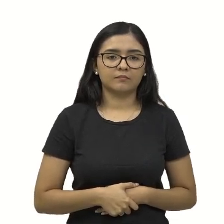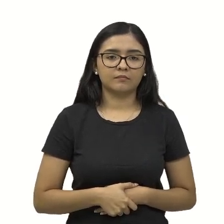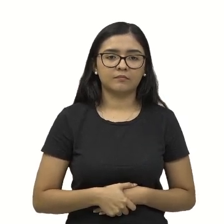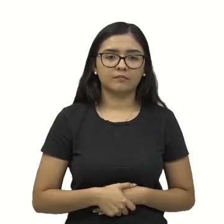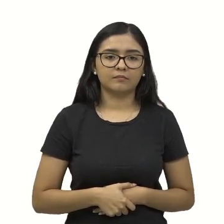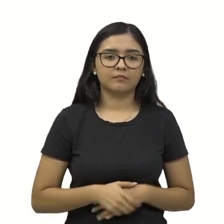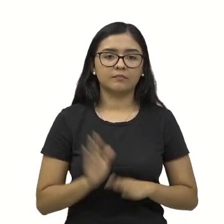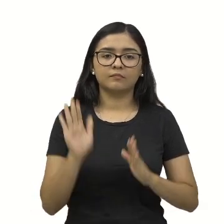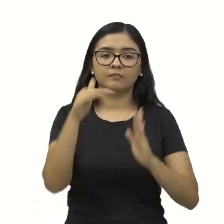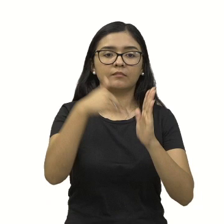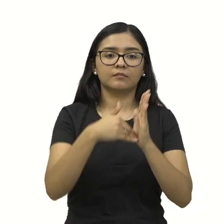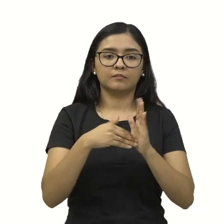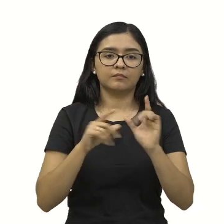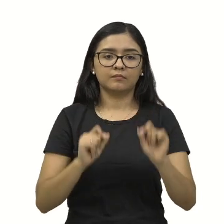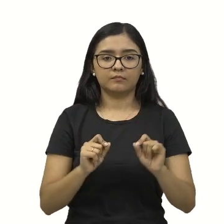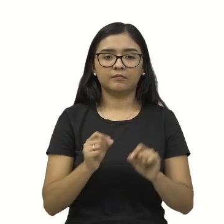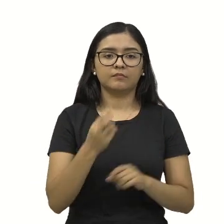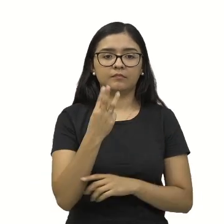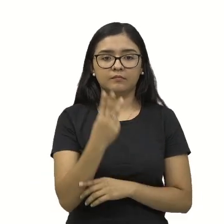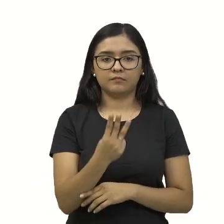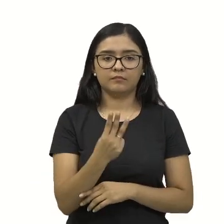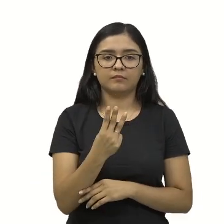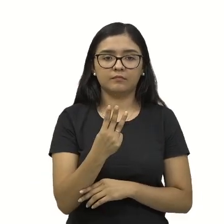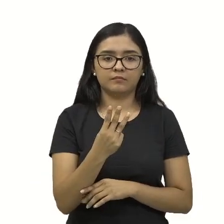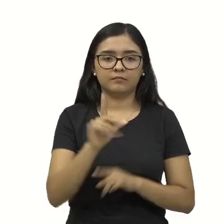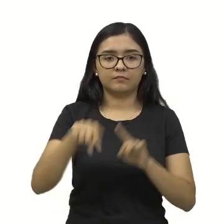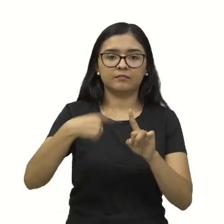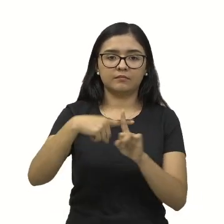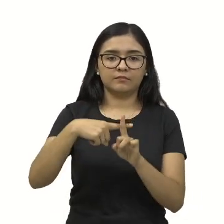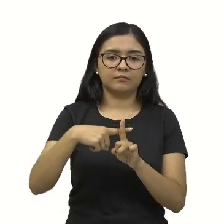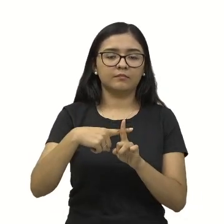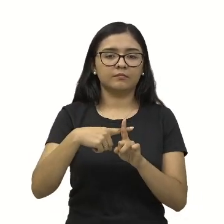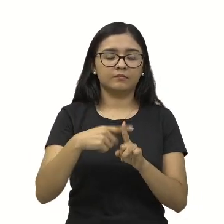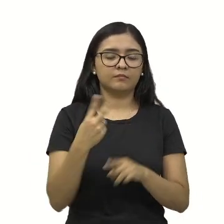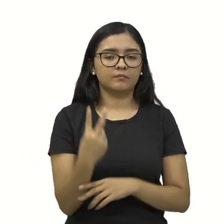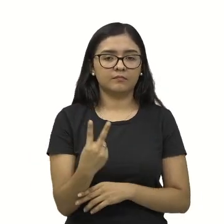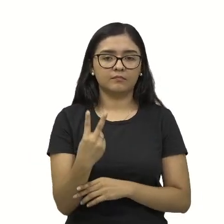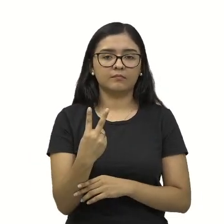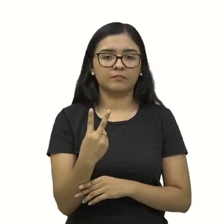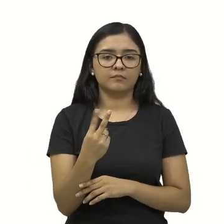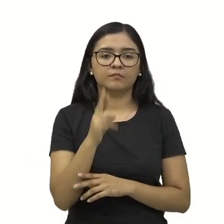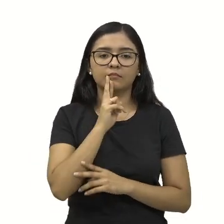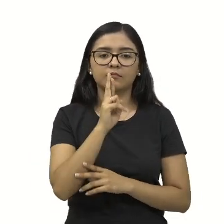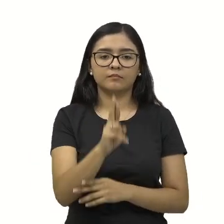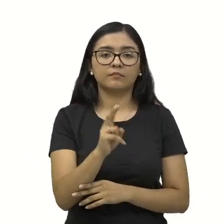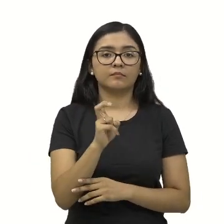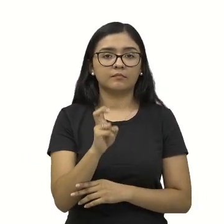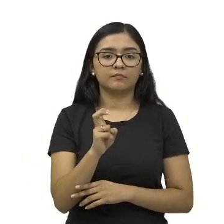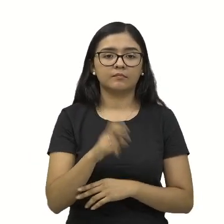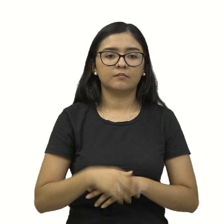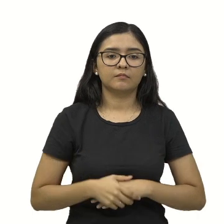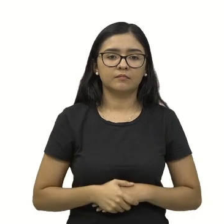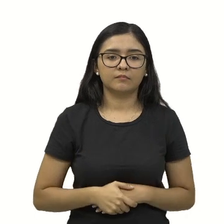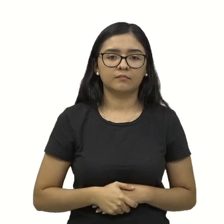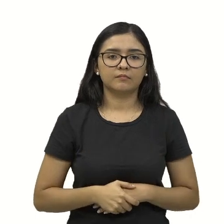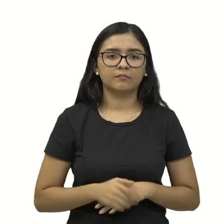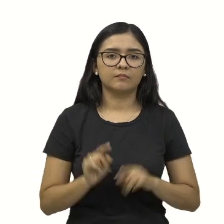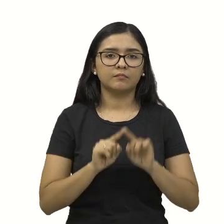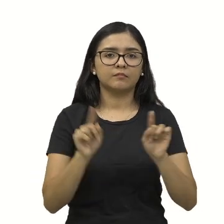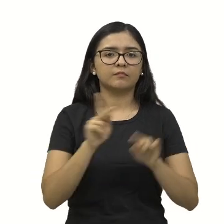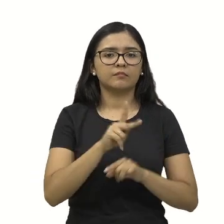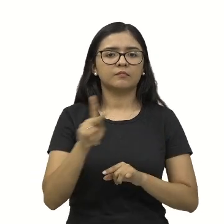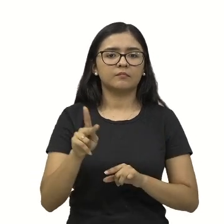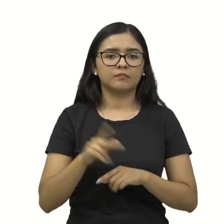E por último, 3 mais 2, que vai dar 5. Professor, o senhor